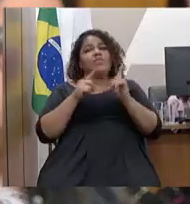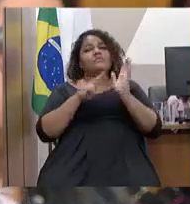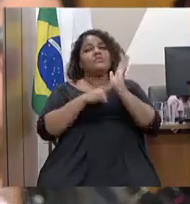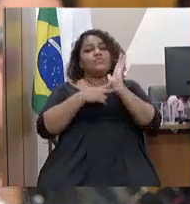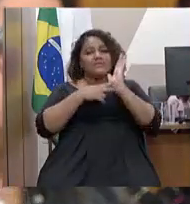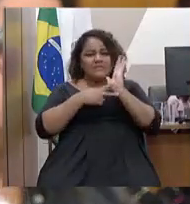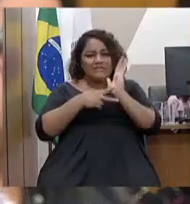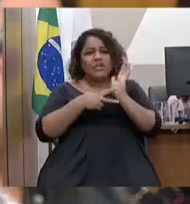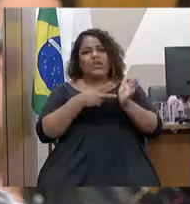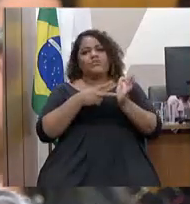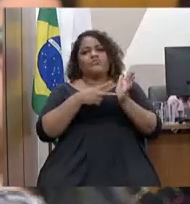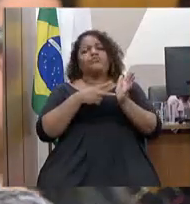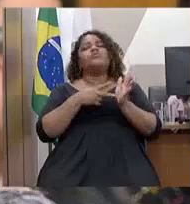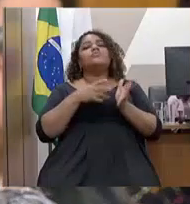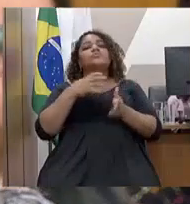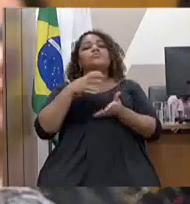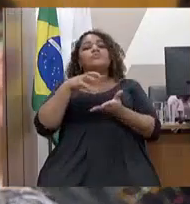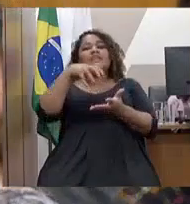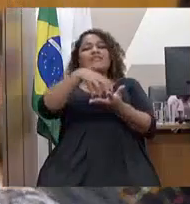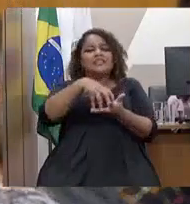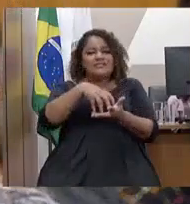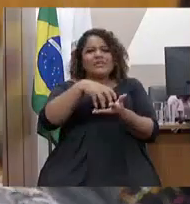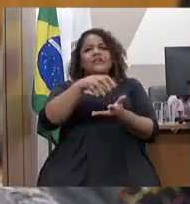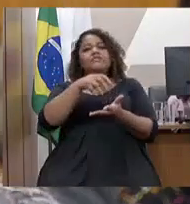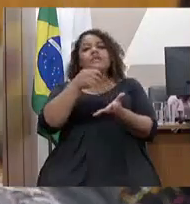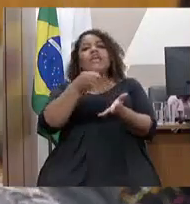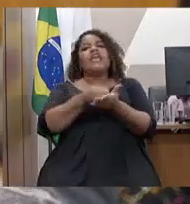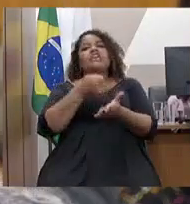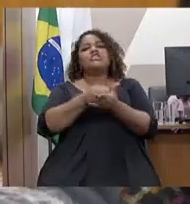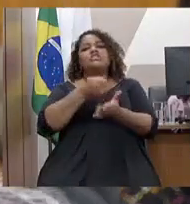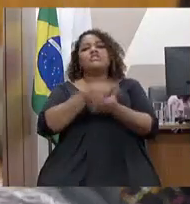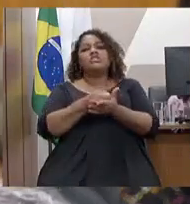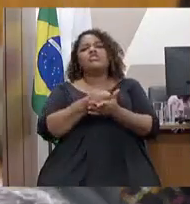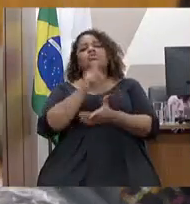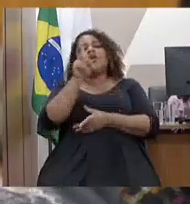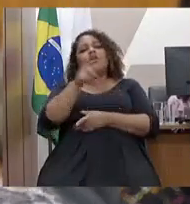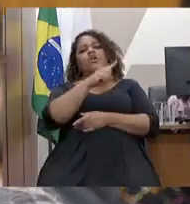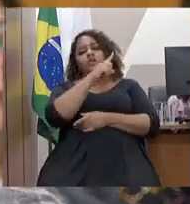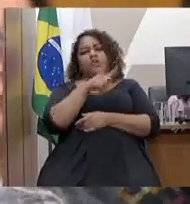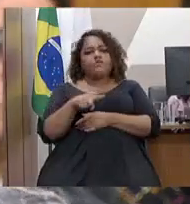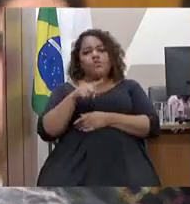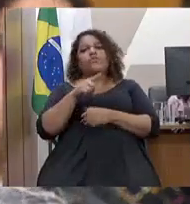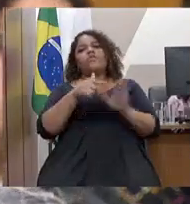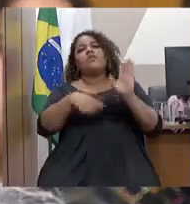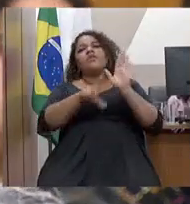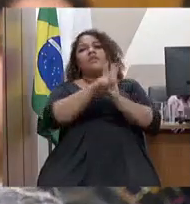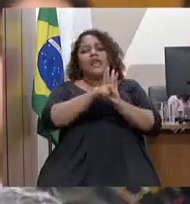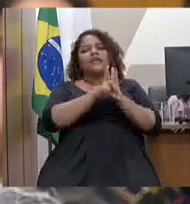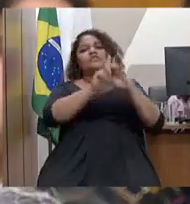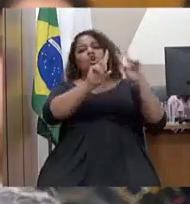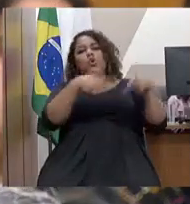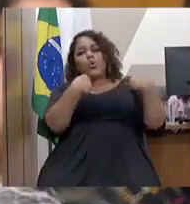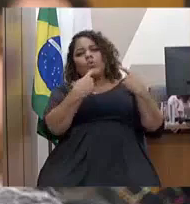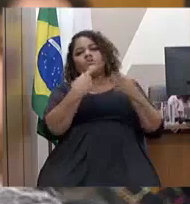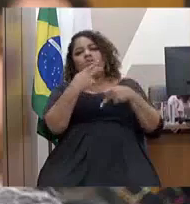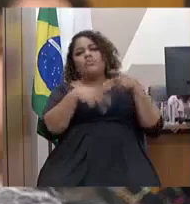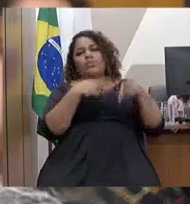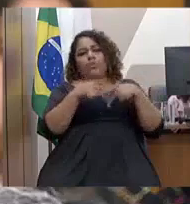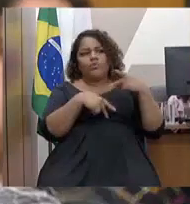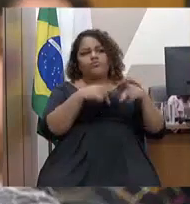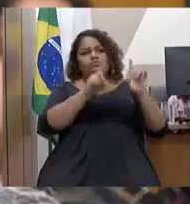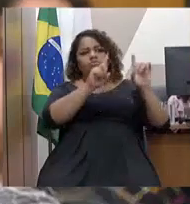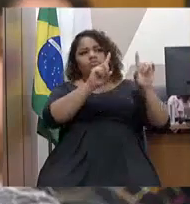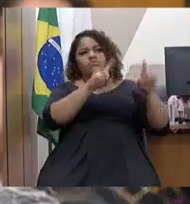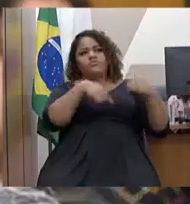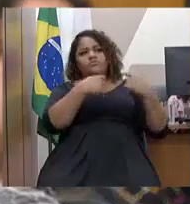centrais os movimentos sociais exijam a revogação de todas as leis anti povo vende Pátria e